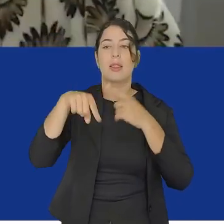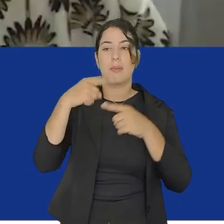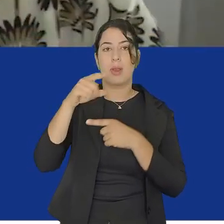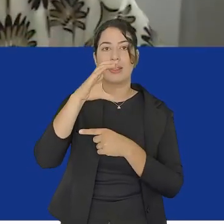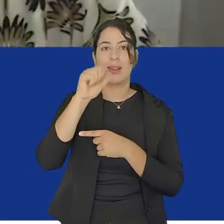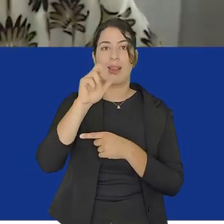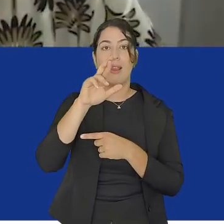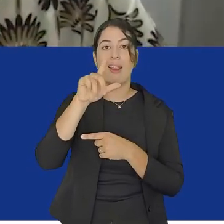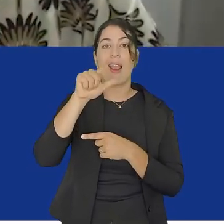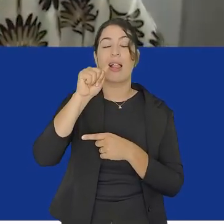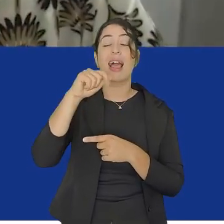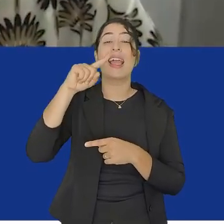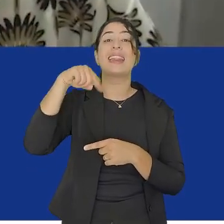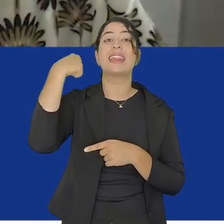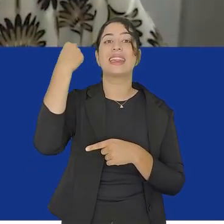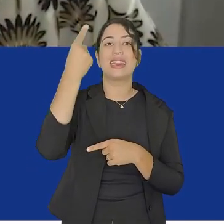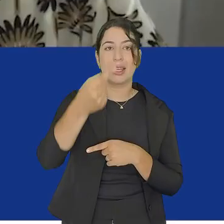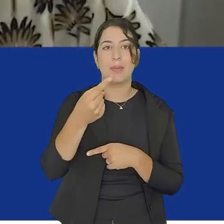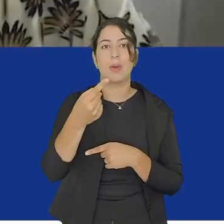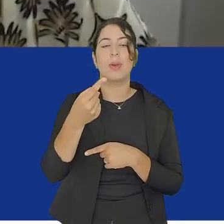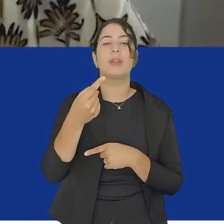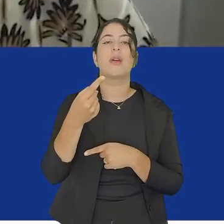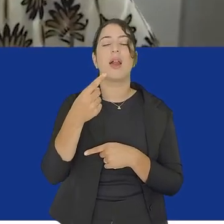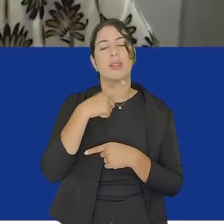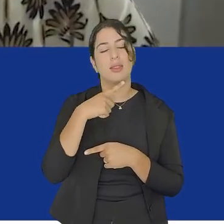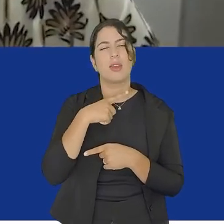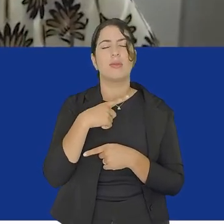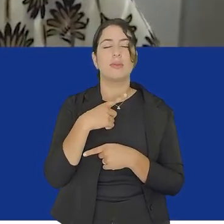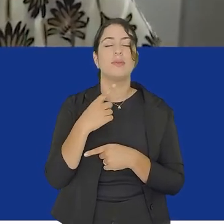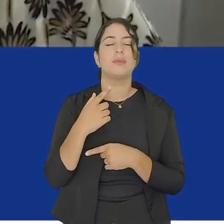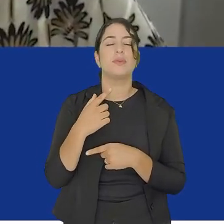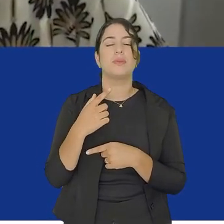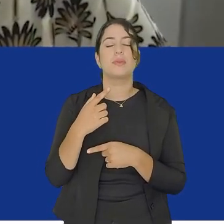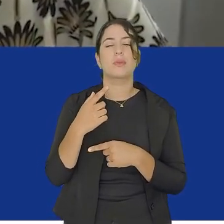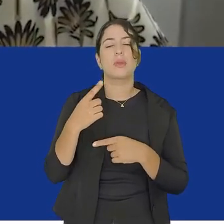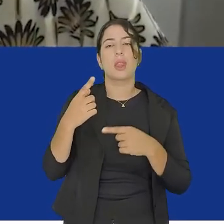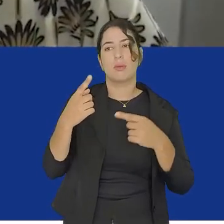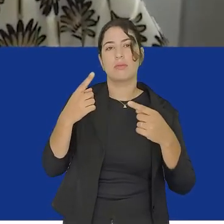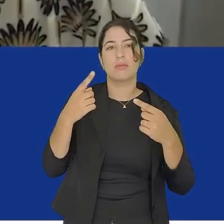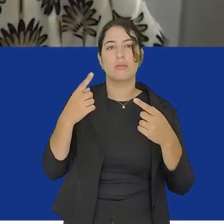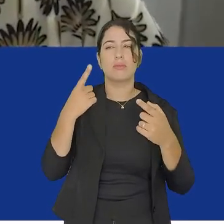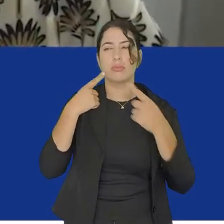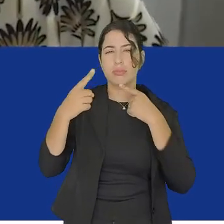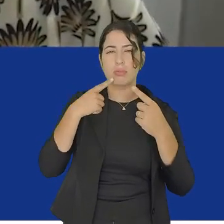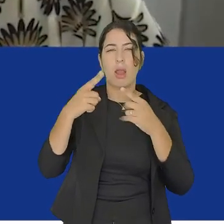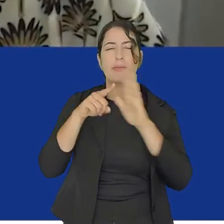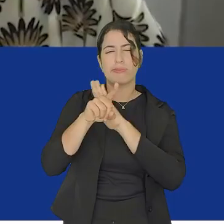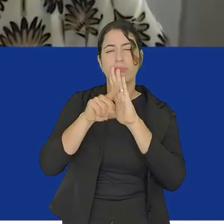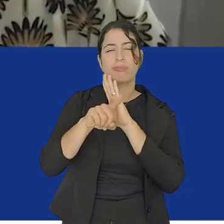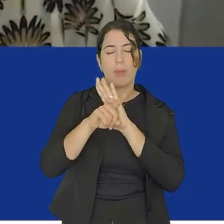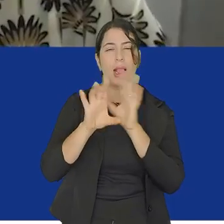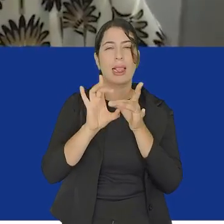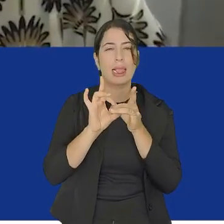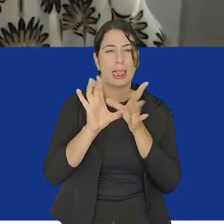fala da Carla, e aí depois, para o fim, a gente vai fazer uma parte, para o fim não, né? A gente vai dedicar uma boa parte também para debates, para